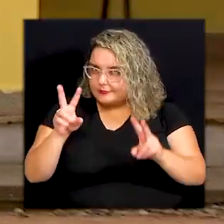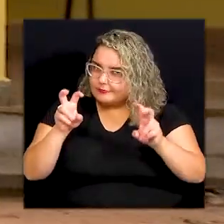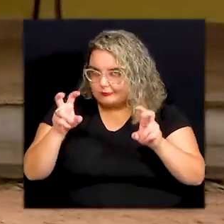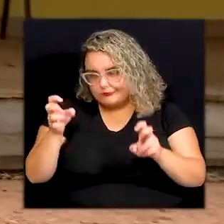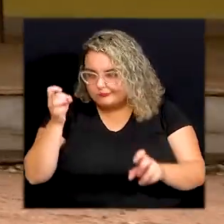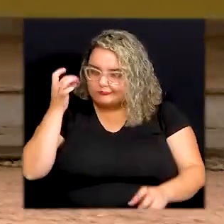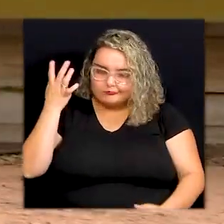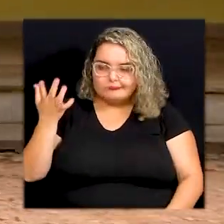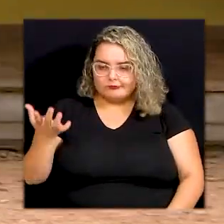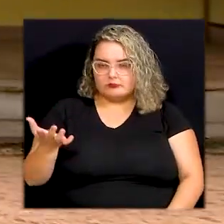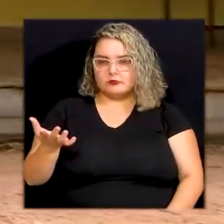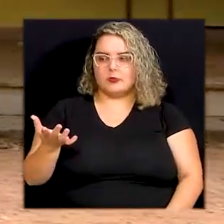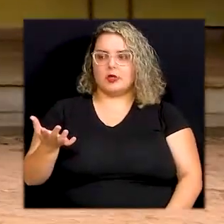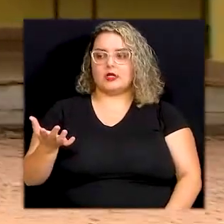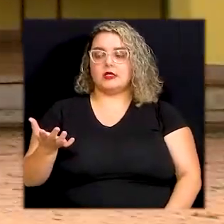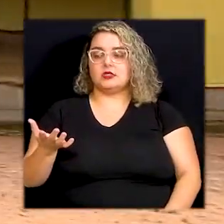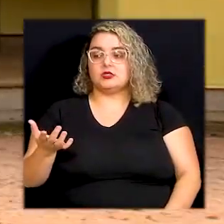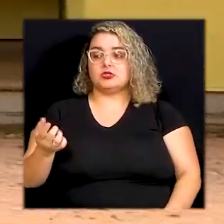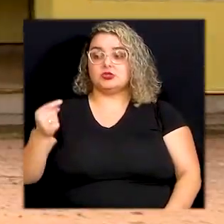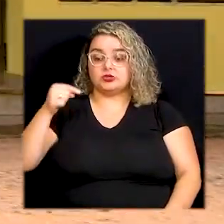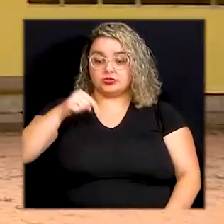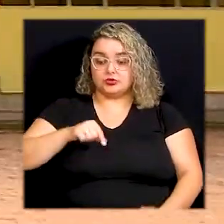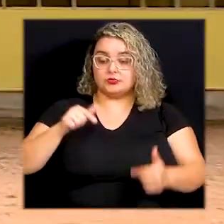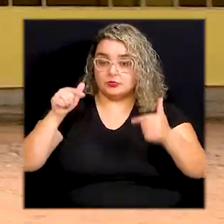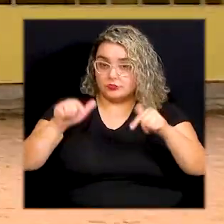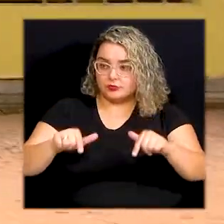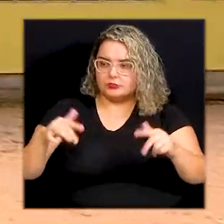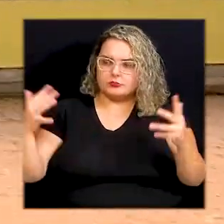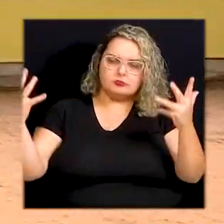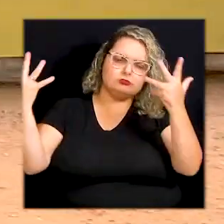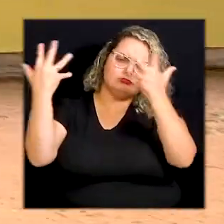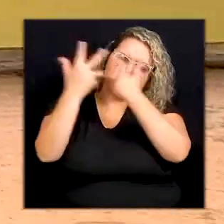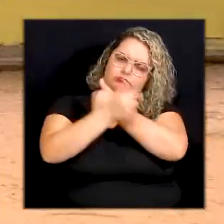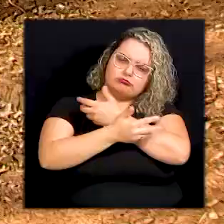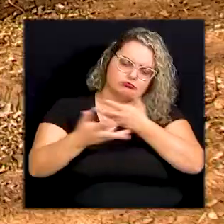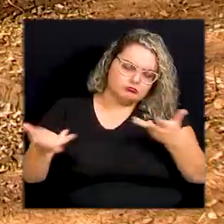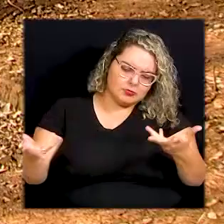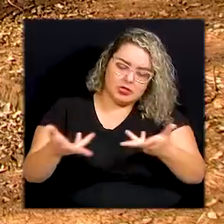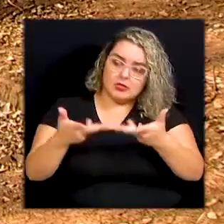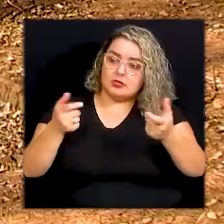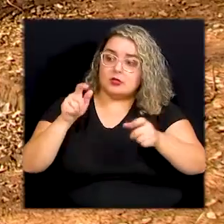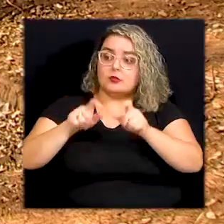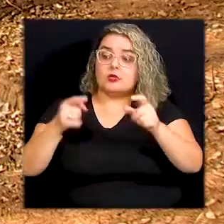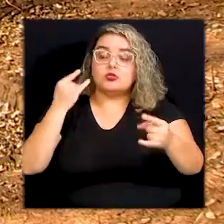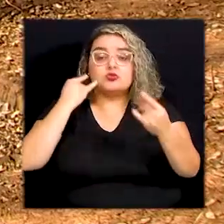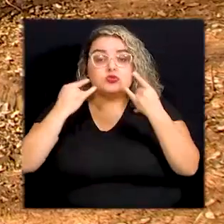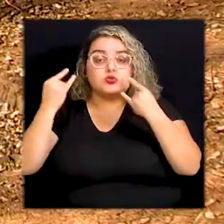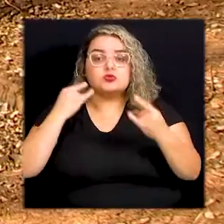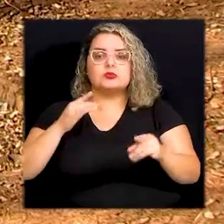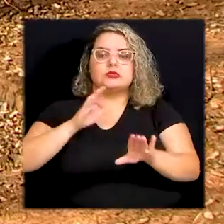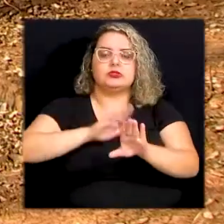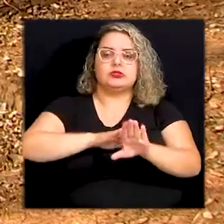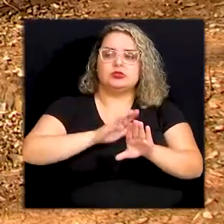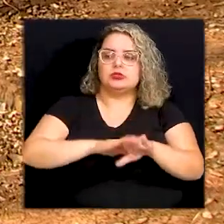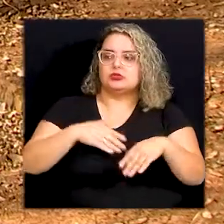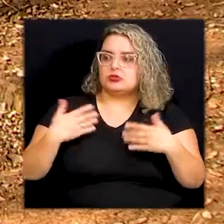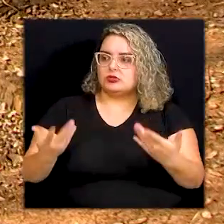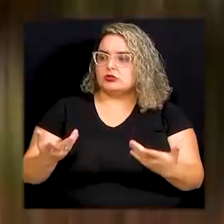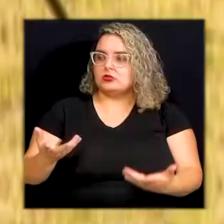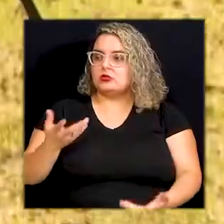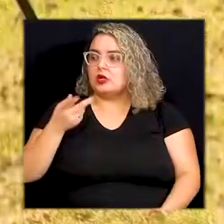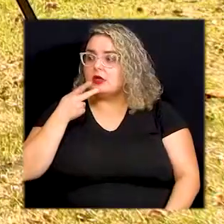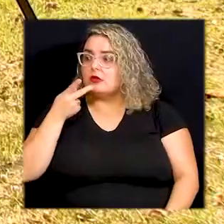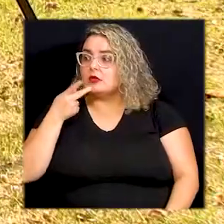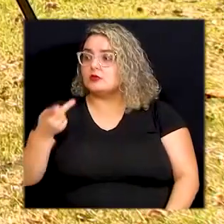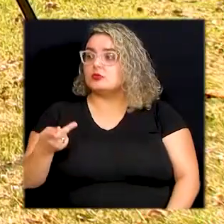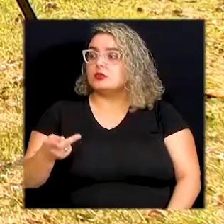facilidade, até vamos dizer, de trazer para esse espaço que é tão lindo pessoas interessadas em atuar. Então